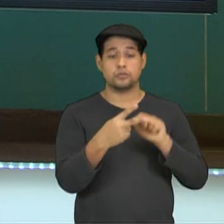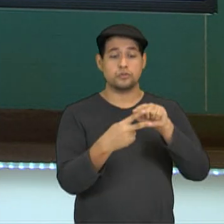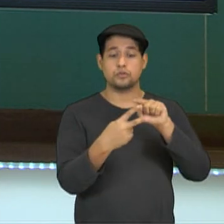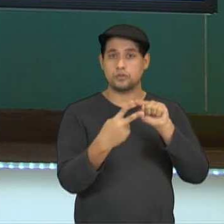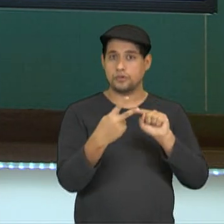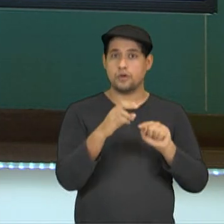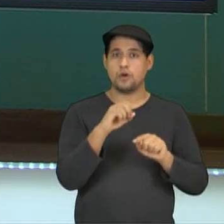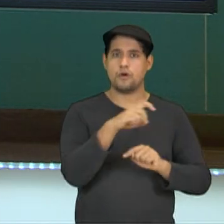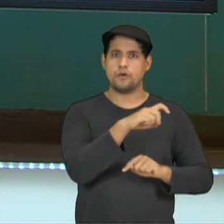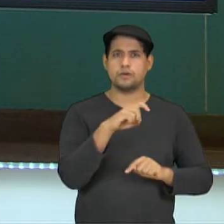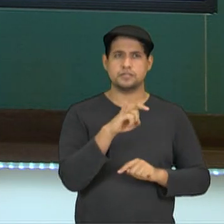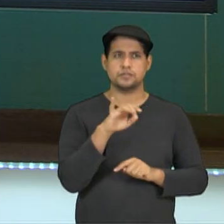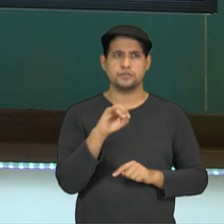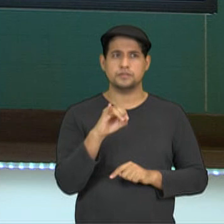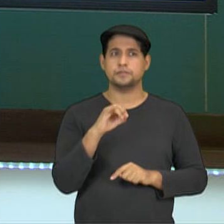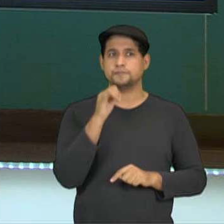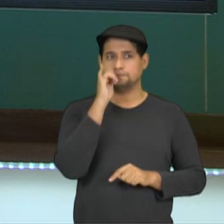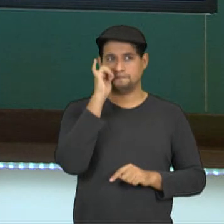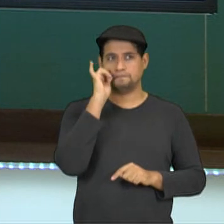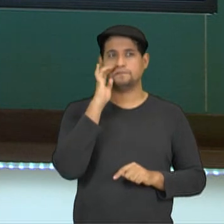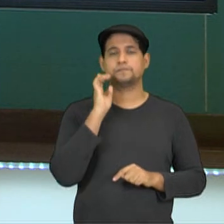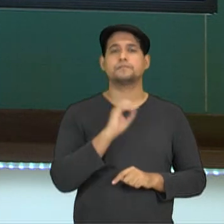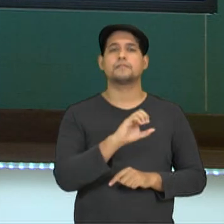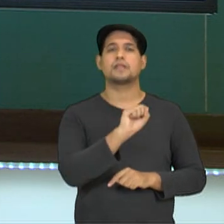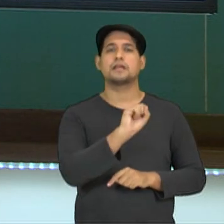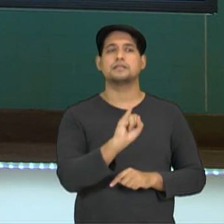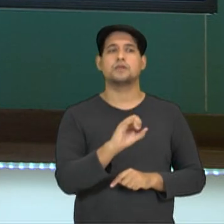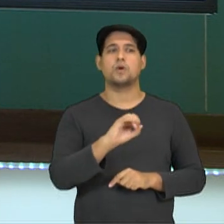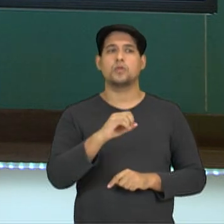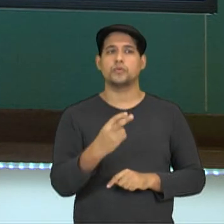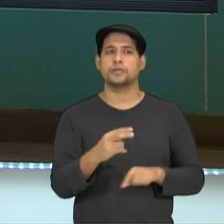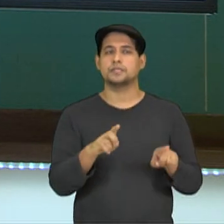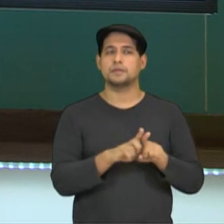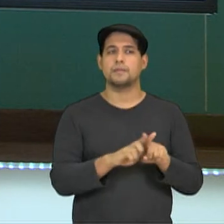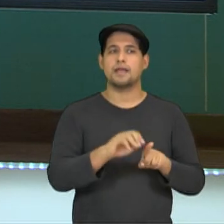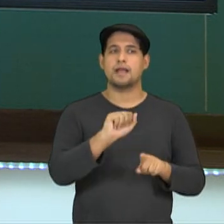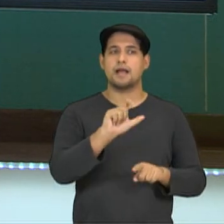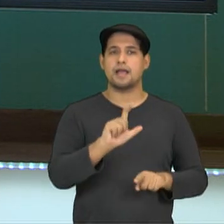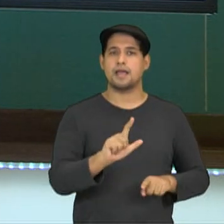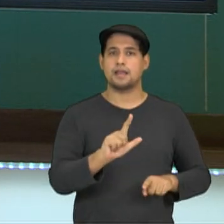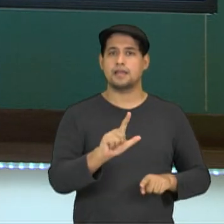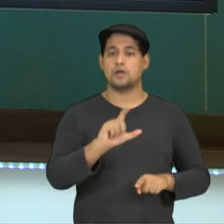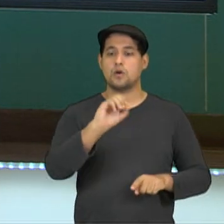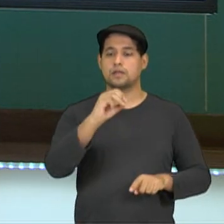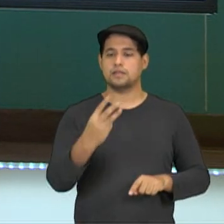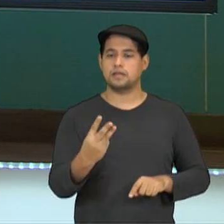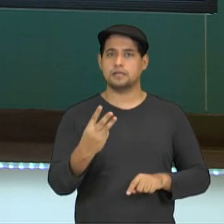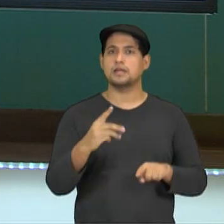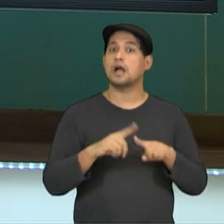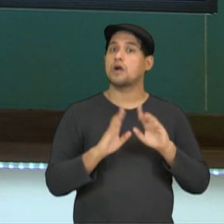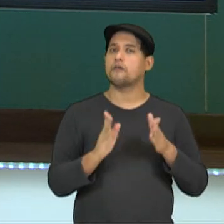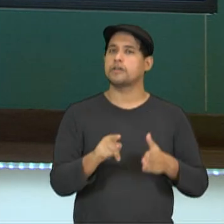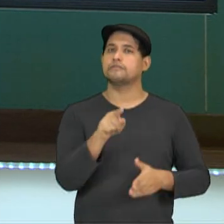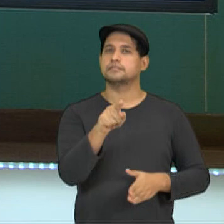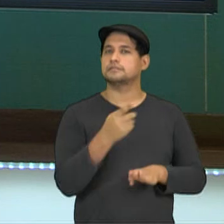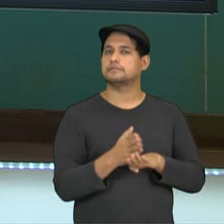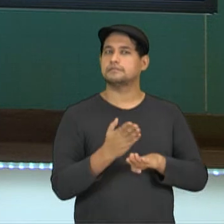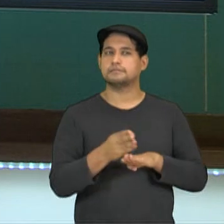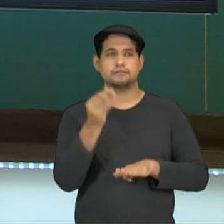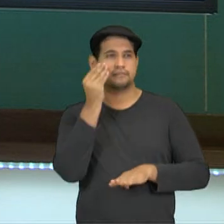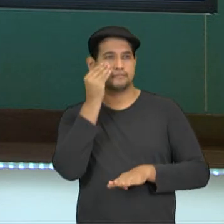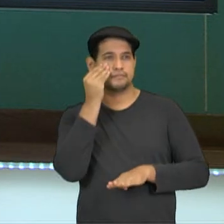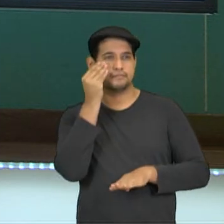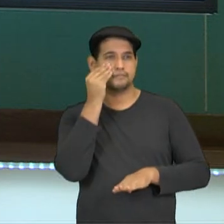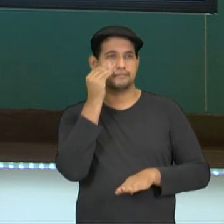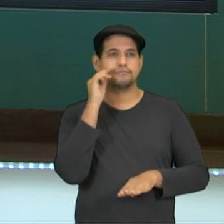óxidos, pelo SiO2 e pelo AlO3. Agora é a sua vez de tentar